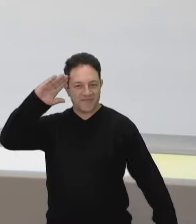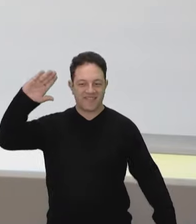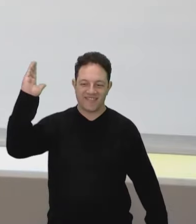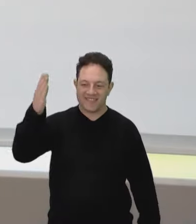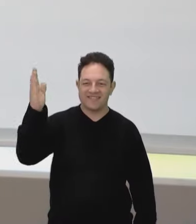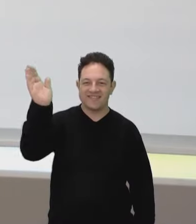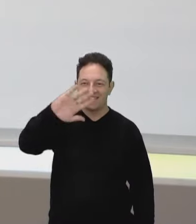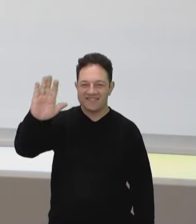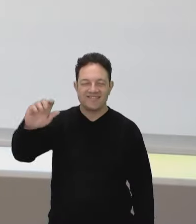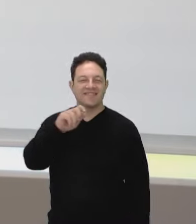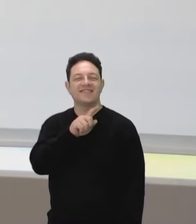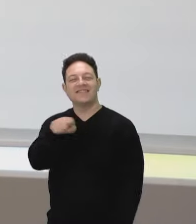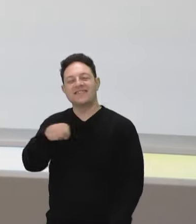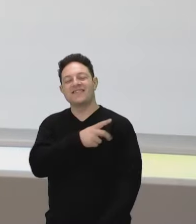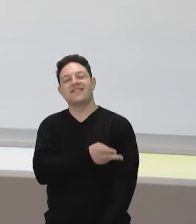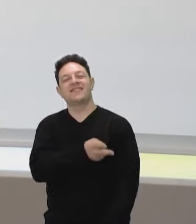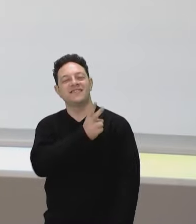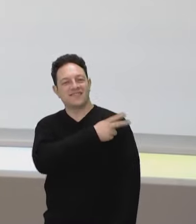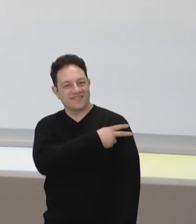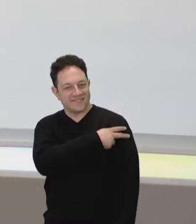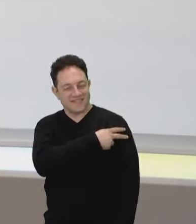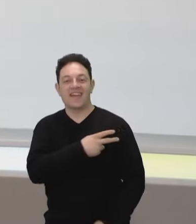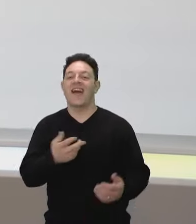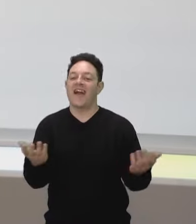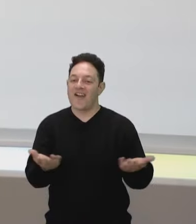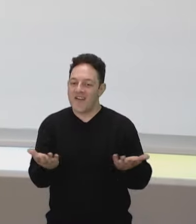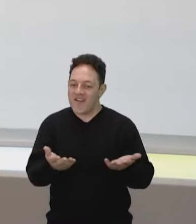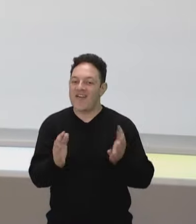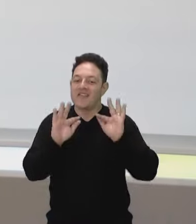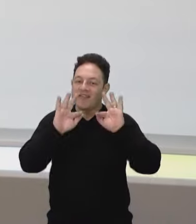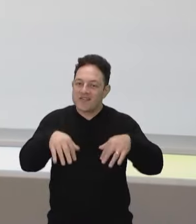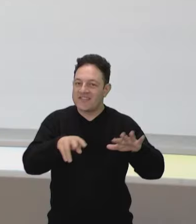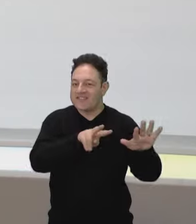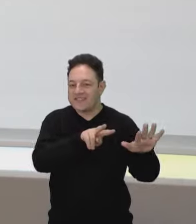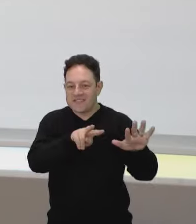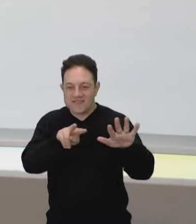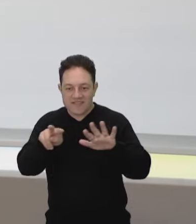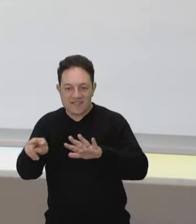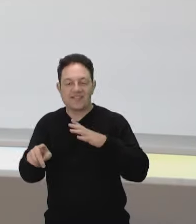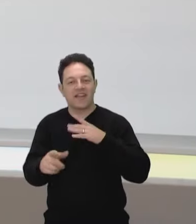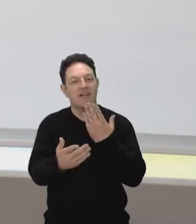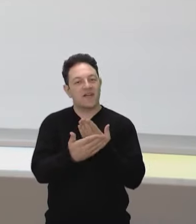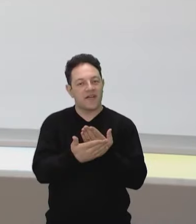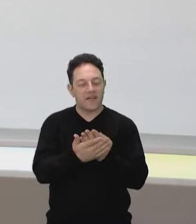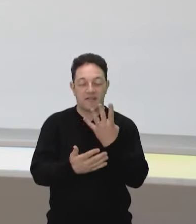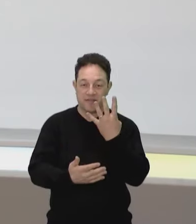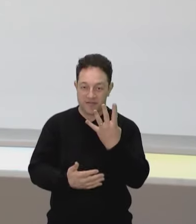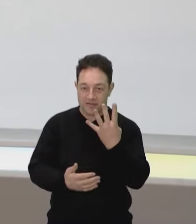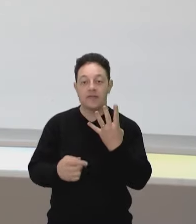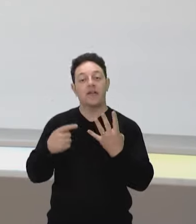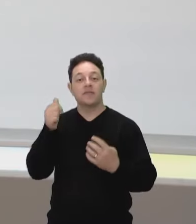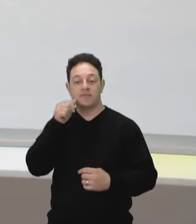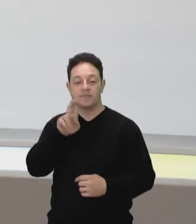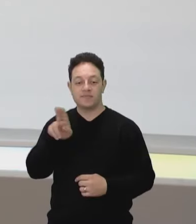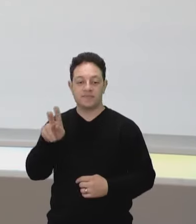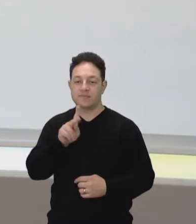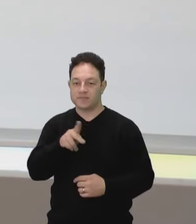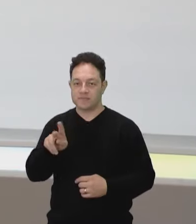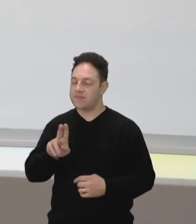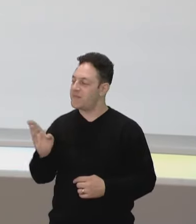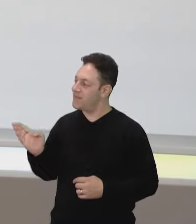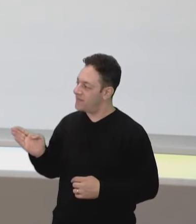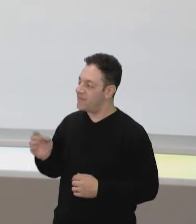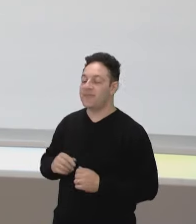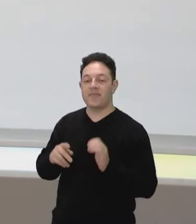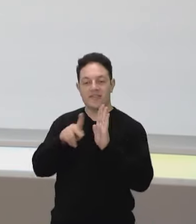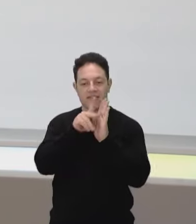Olá, estudantes da segunda série. Chegamos mais um fim de uma semana aí com 4 aulas. Eu sou a professora Ilana, aqui do Centro